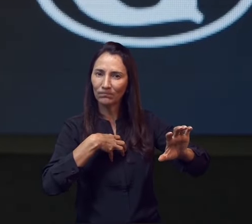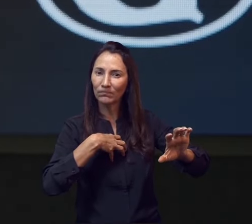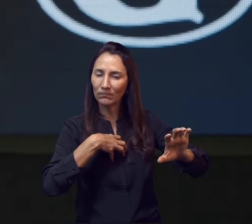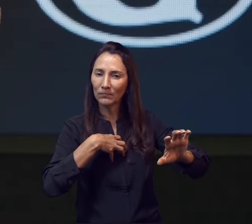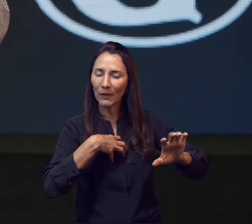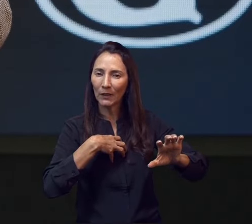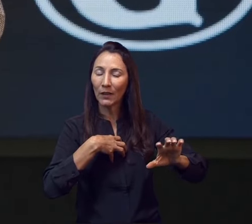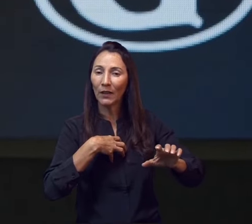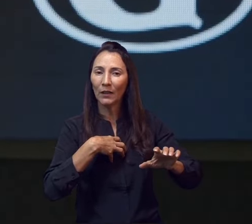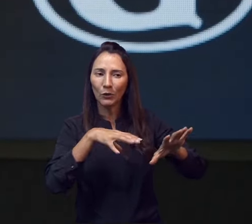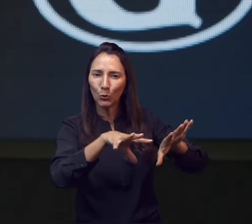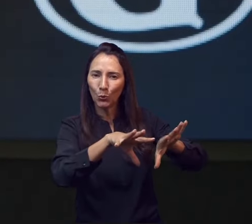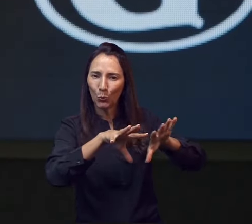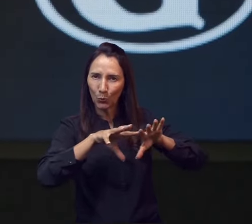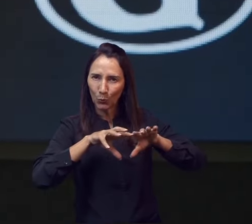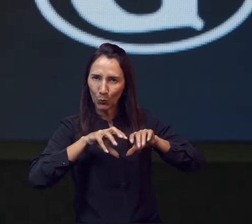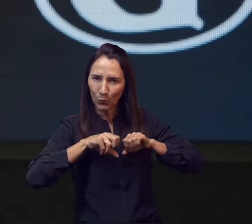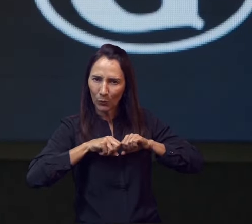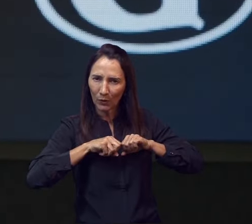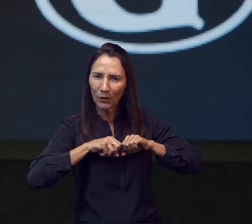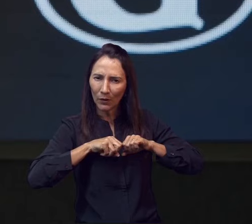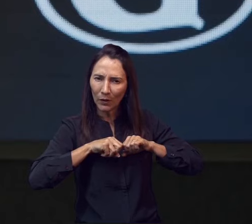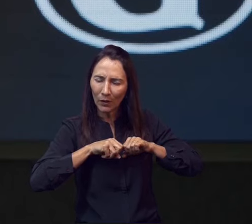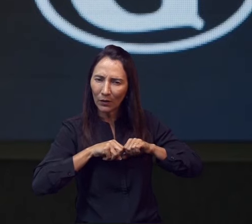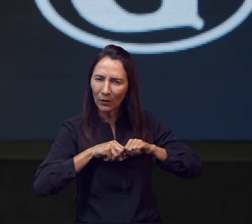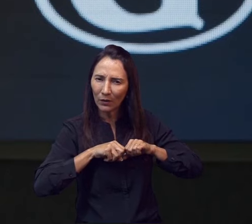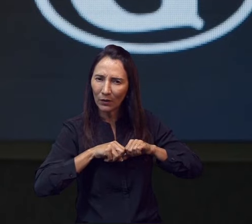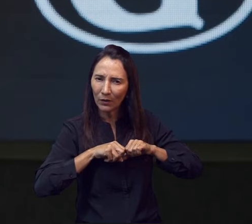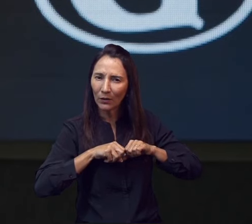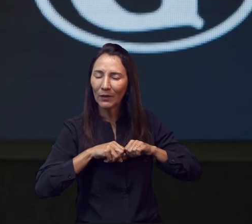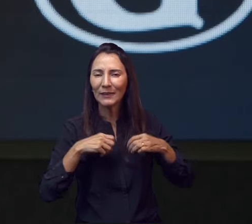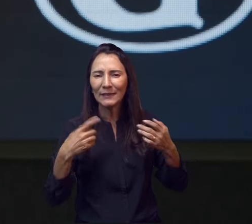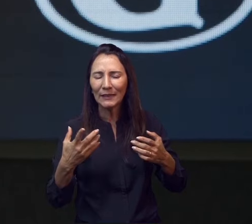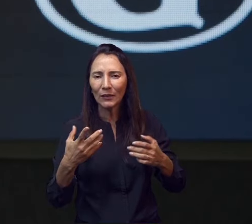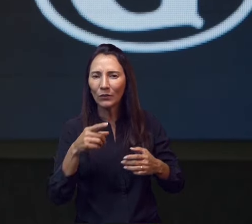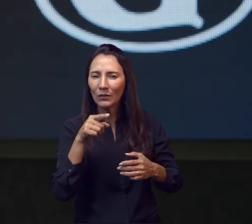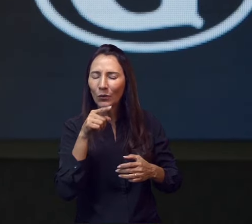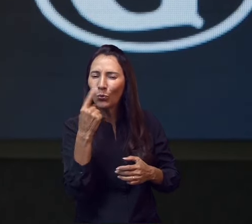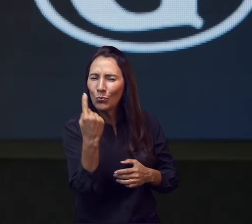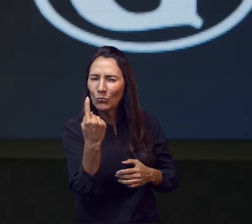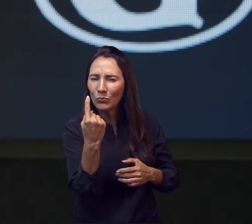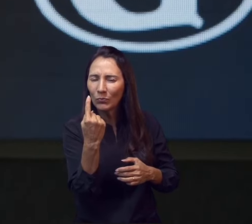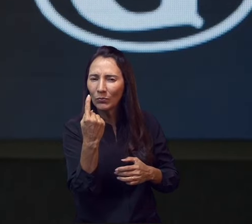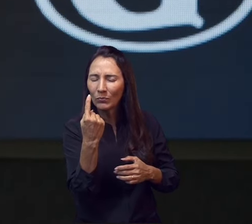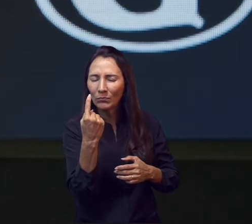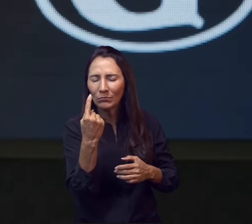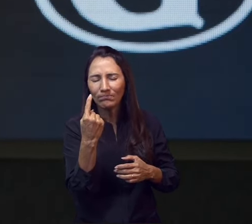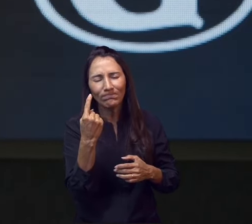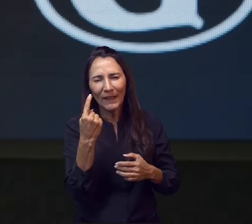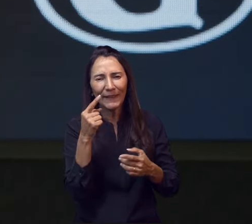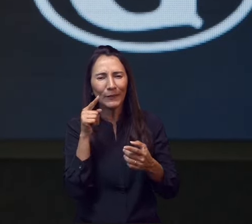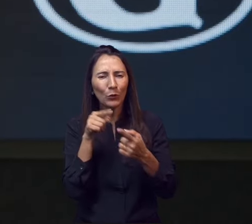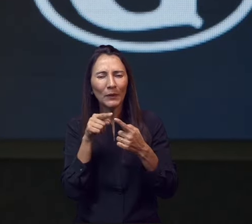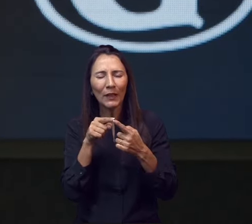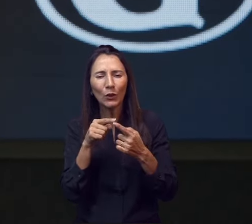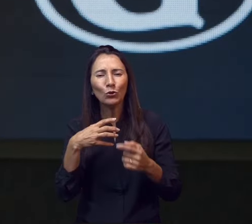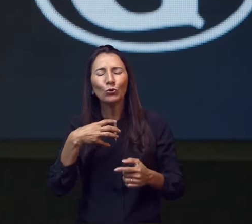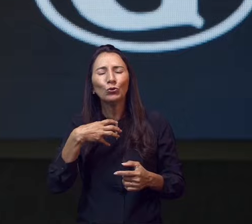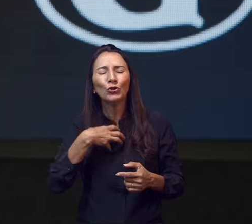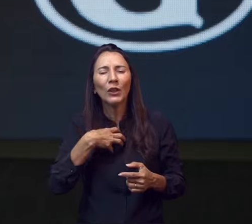isso é um elemento que vai determinar a maneira que você pensa como você vê que que você